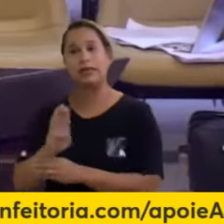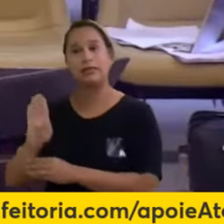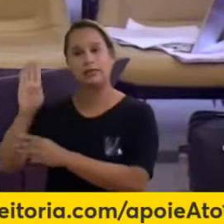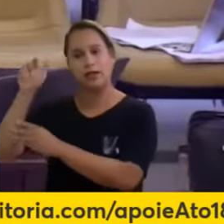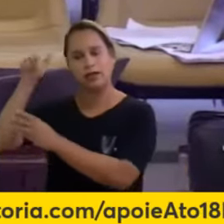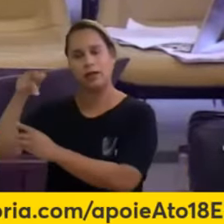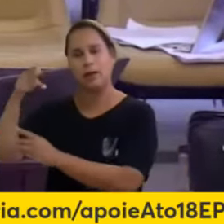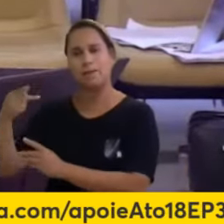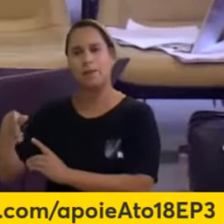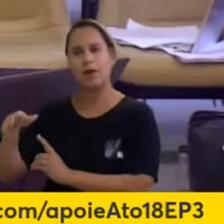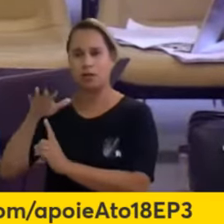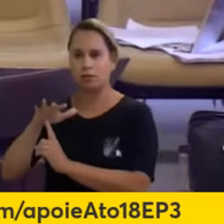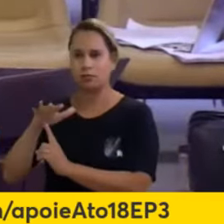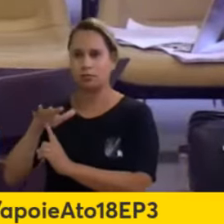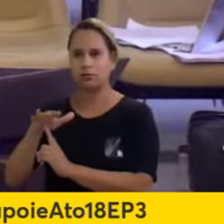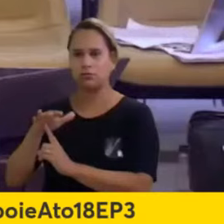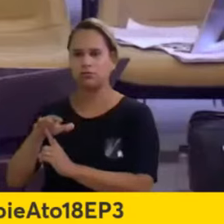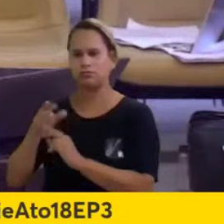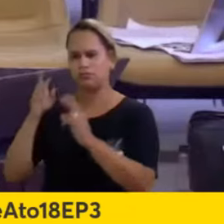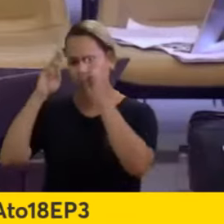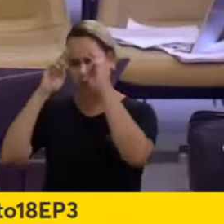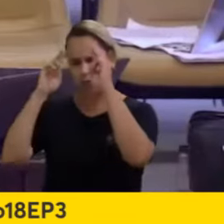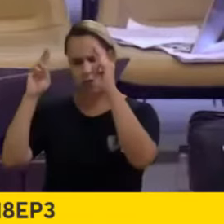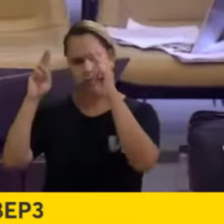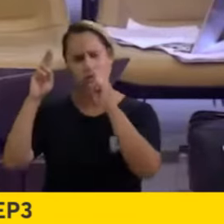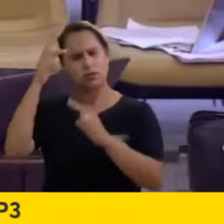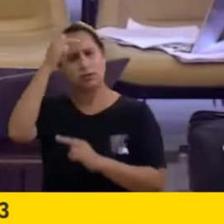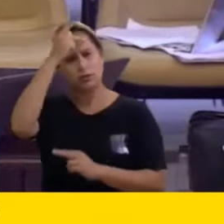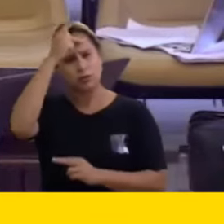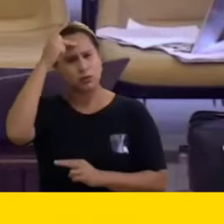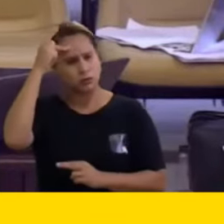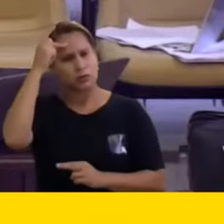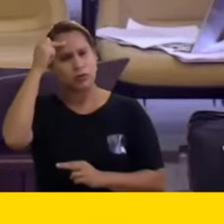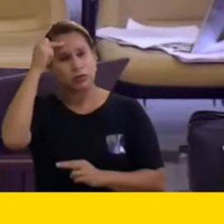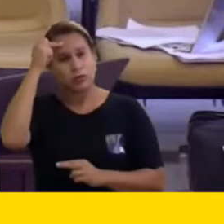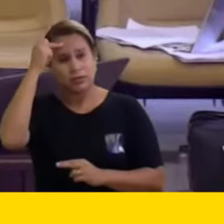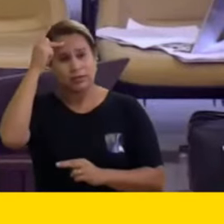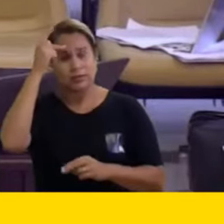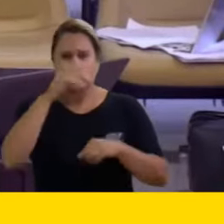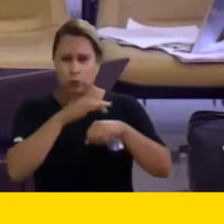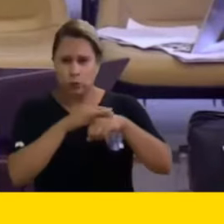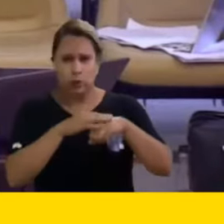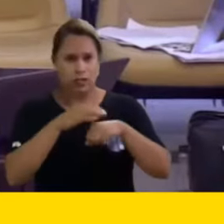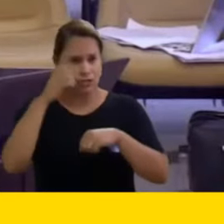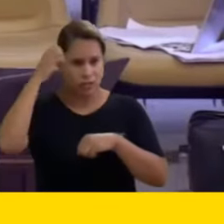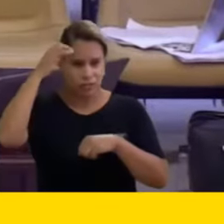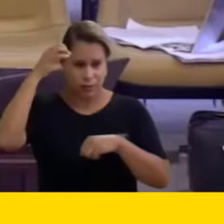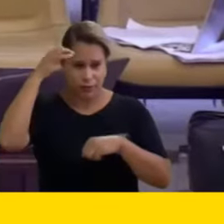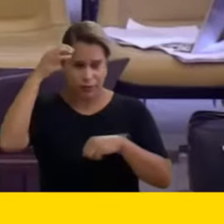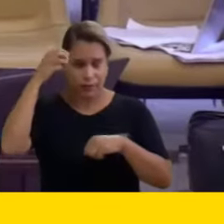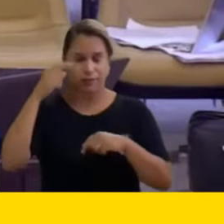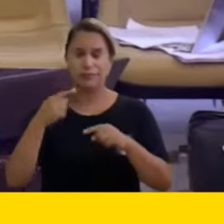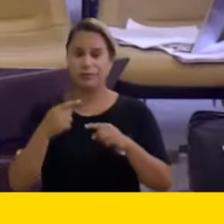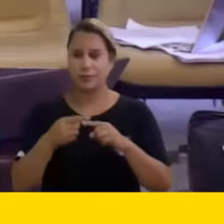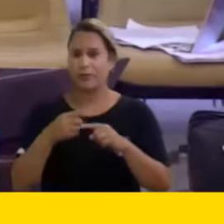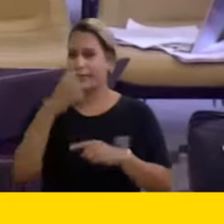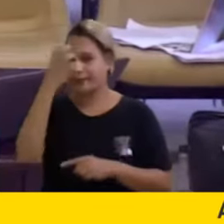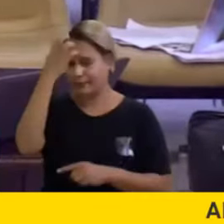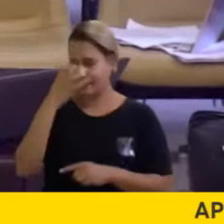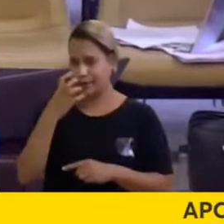esquizofrenia com todo respeito aos esquizofrênicos que é uma doença séria desse processo mas não tem muito mais como